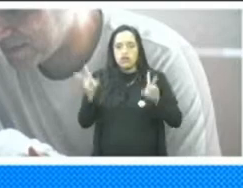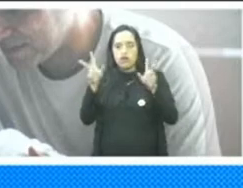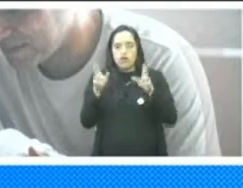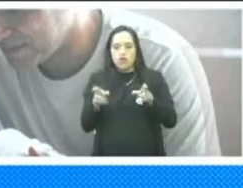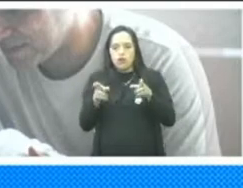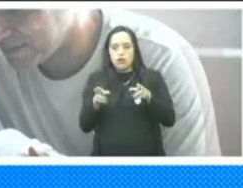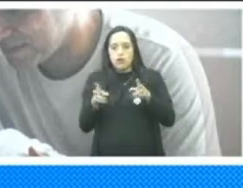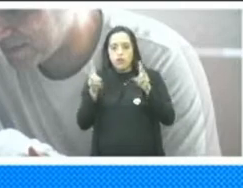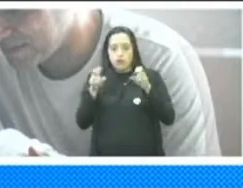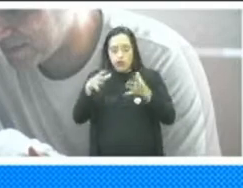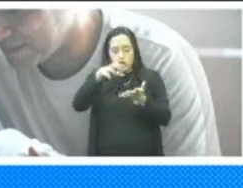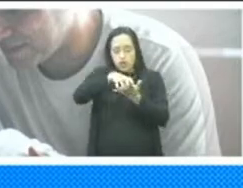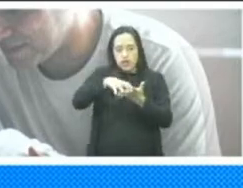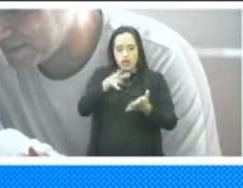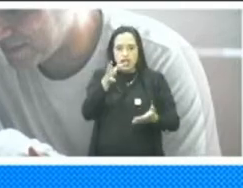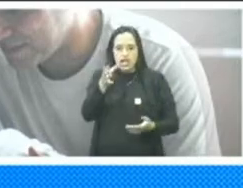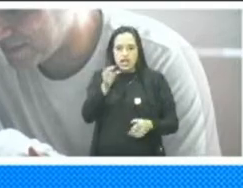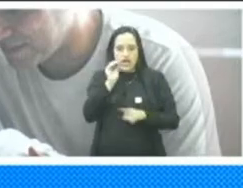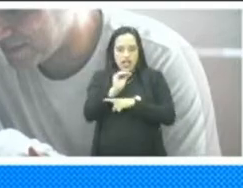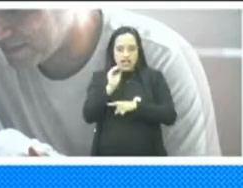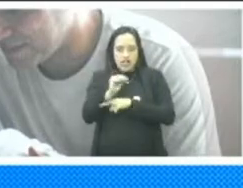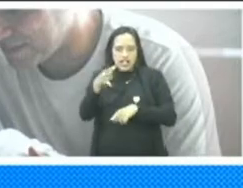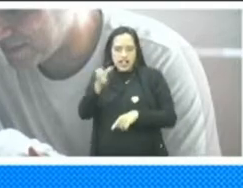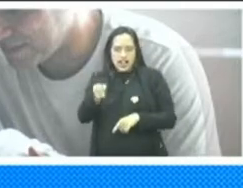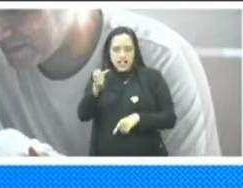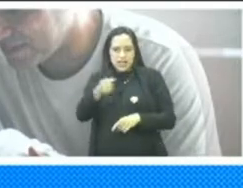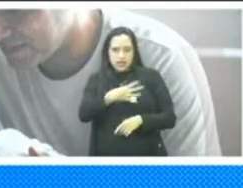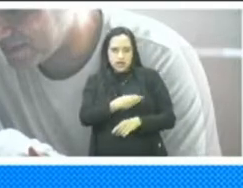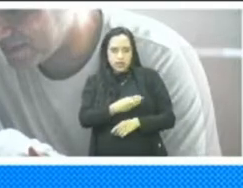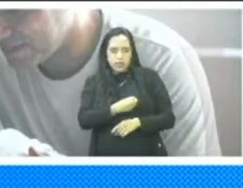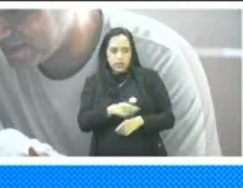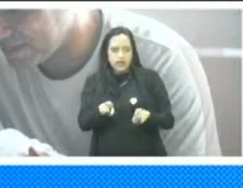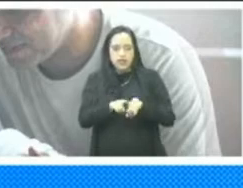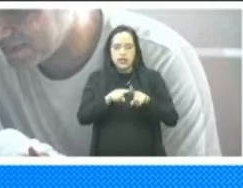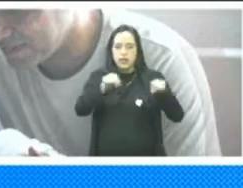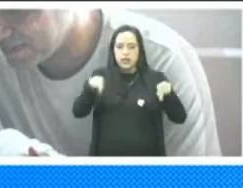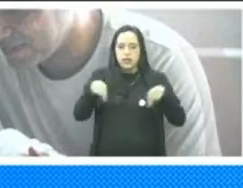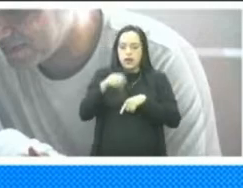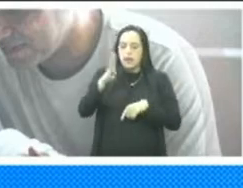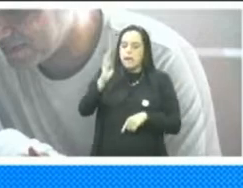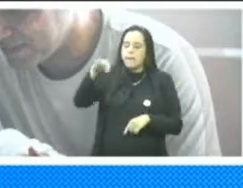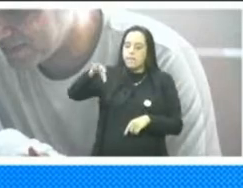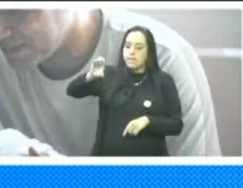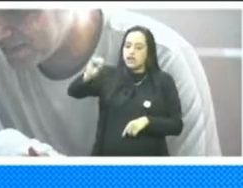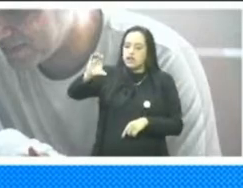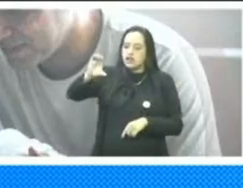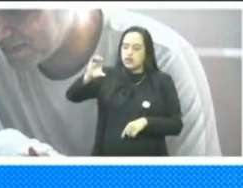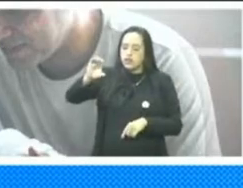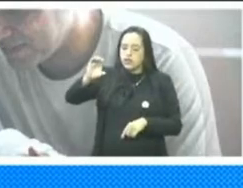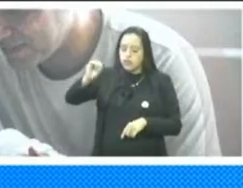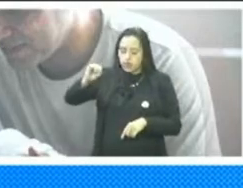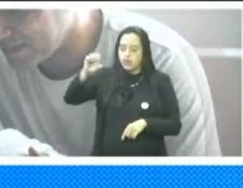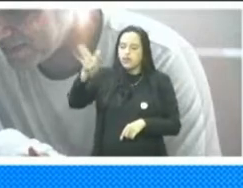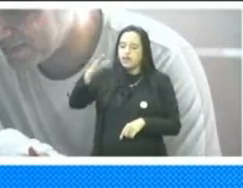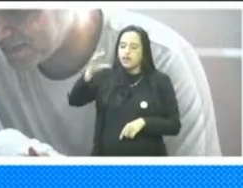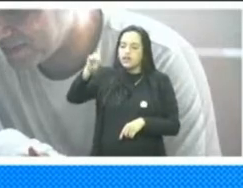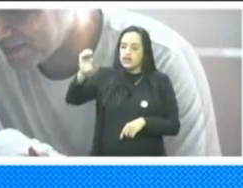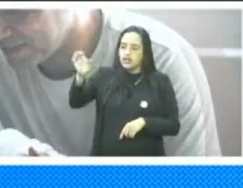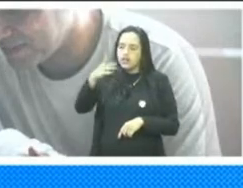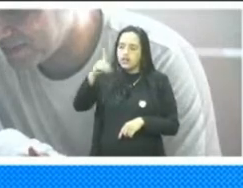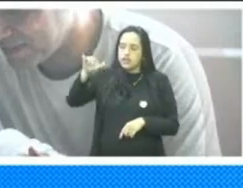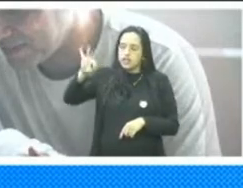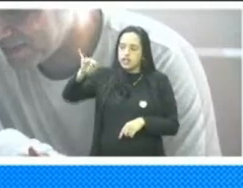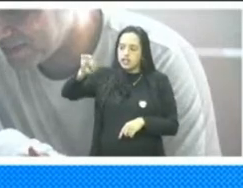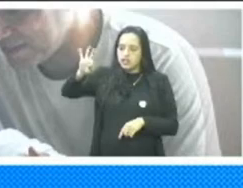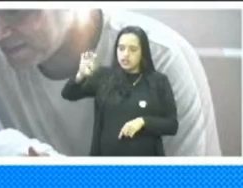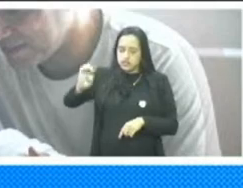leite. Então, o método Canguru e os bancos de leite, né, têm um trabalho muito sinérgico, né, na